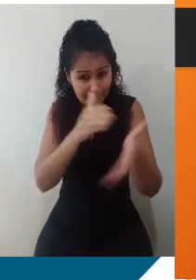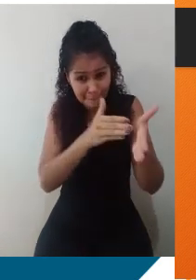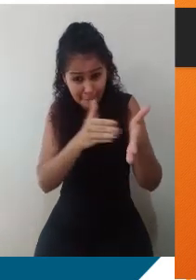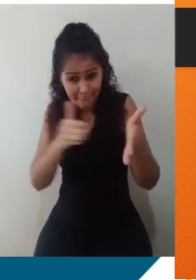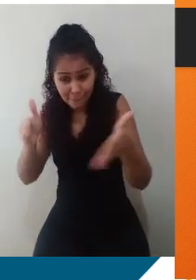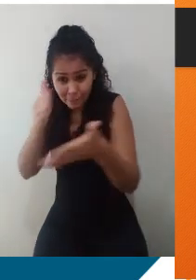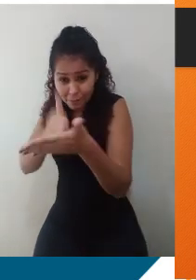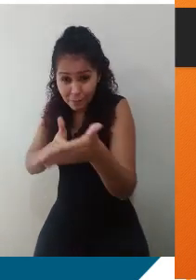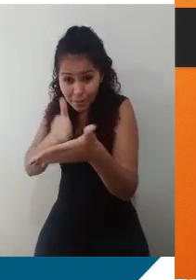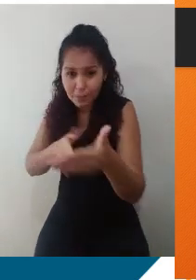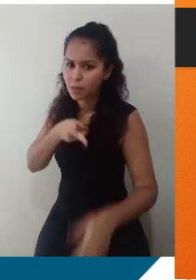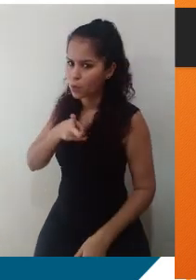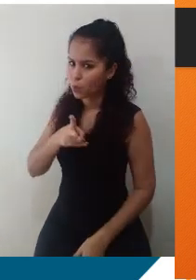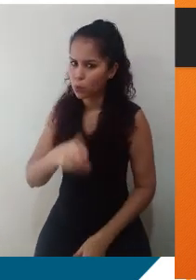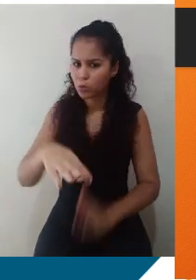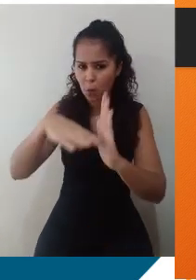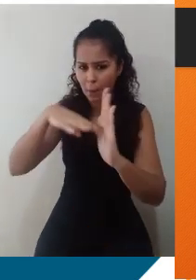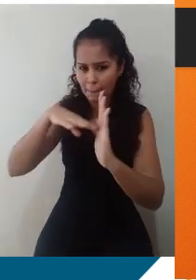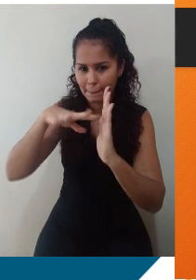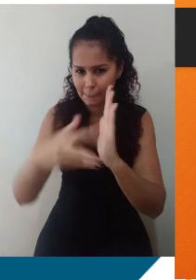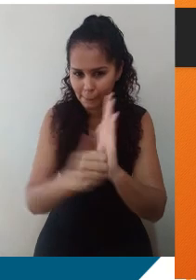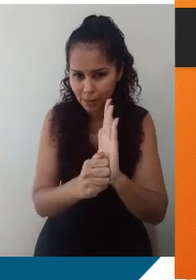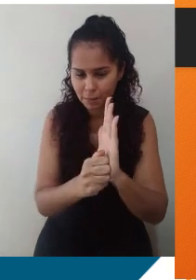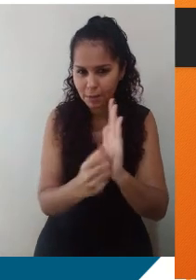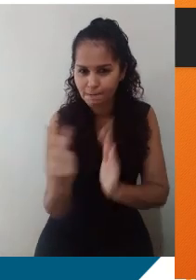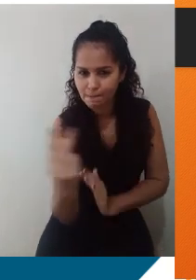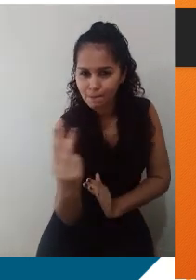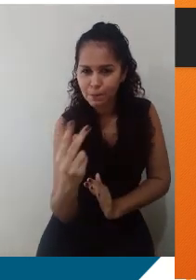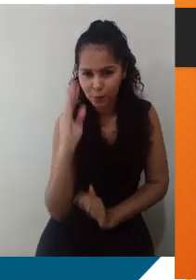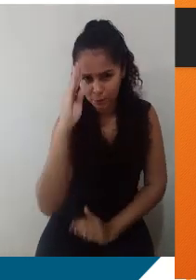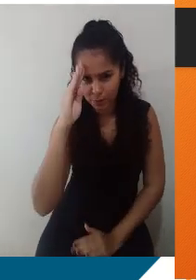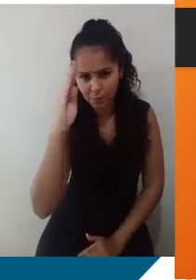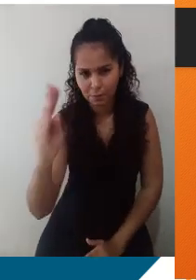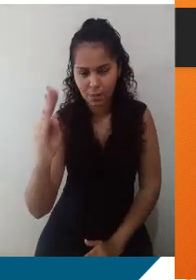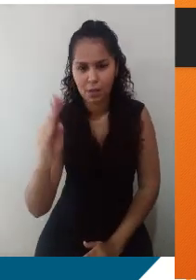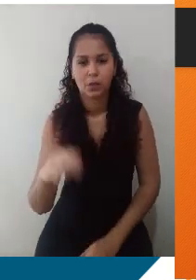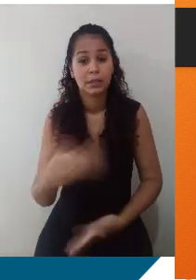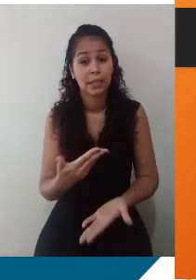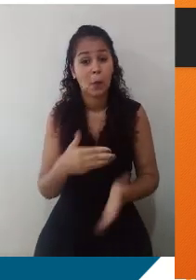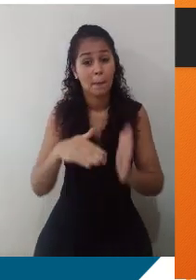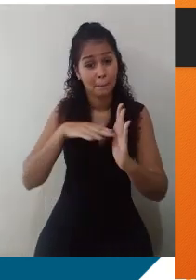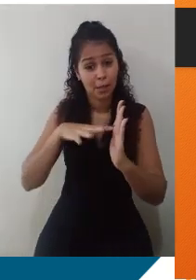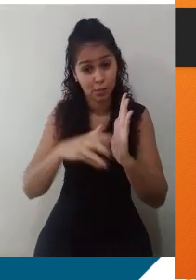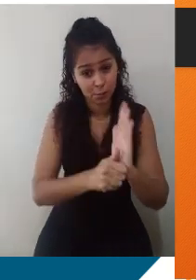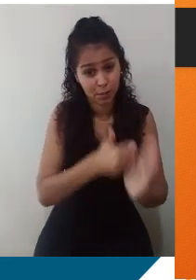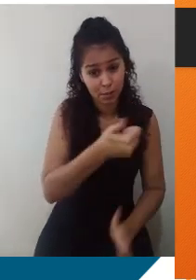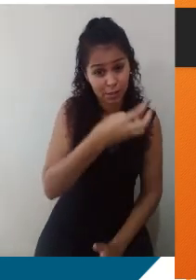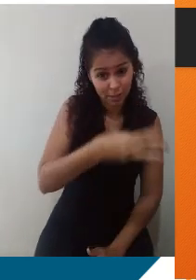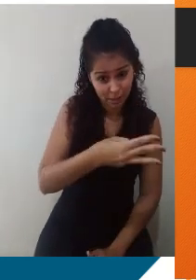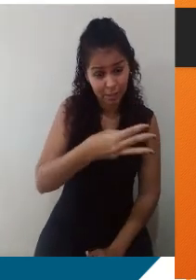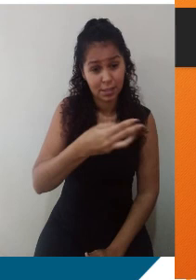termo central fictício, continua sendo a média aritmética dos equidistantes, ou seja, a média aritmética de 13 e 17 é